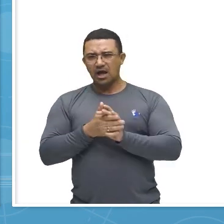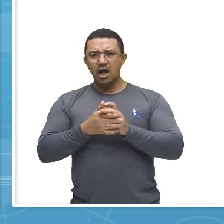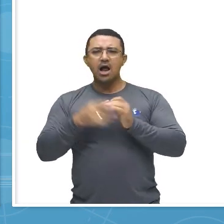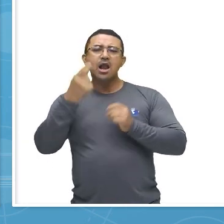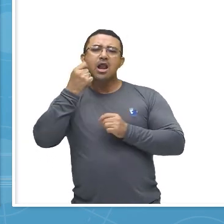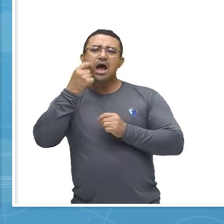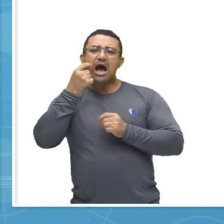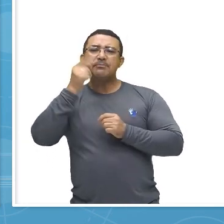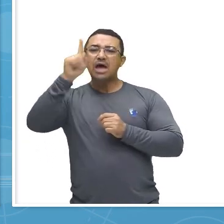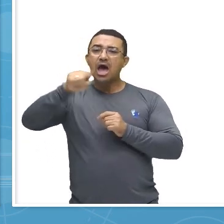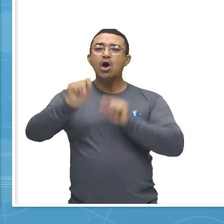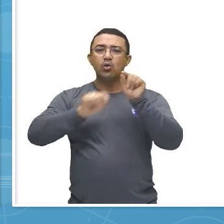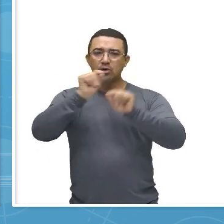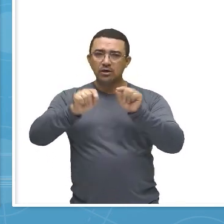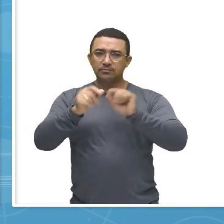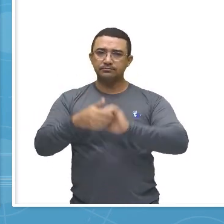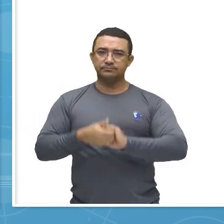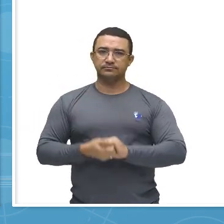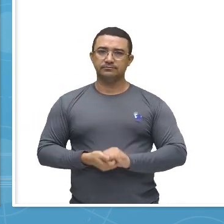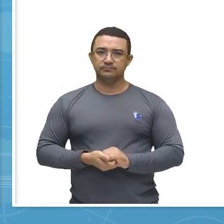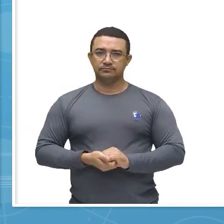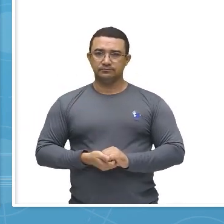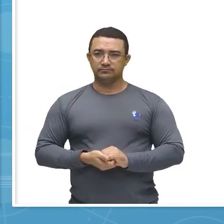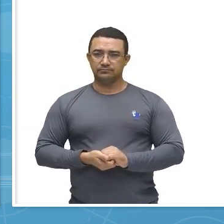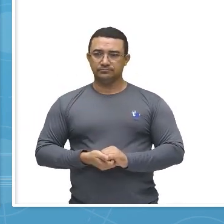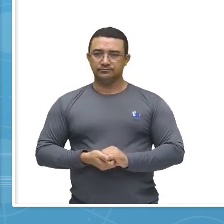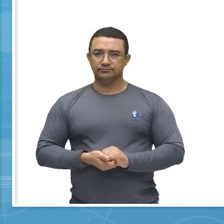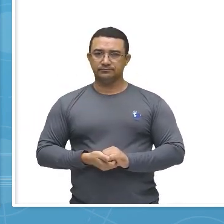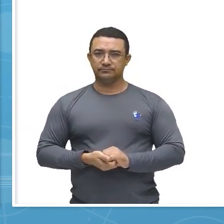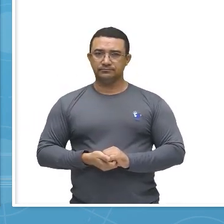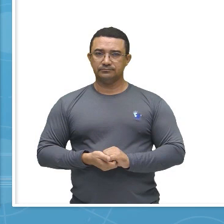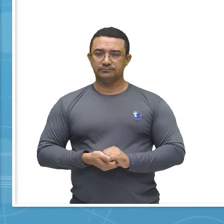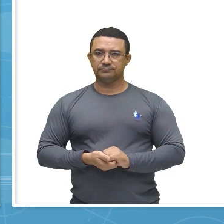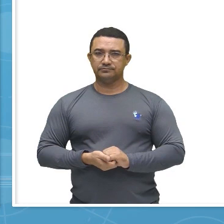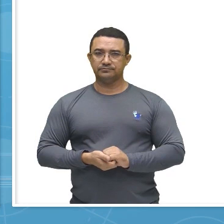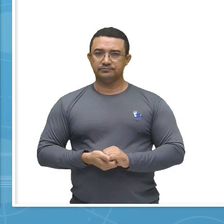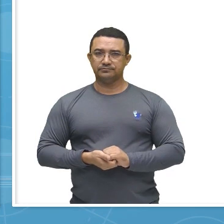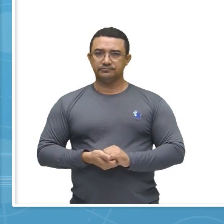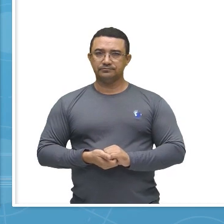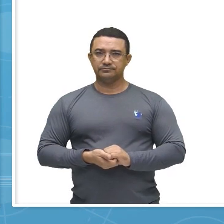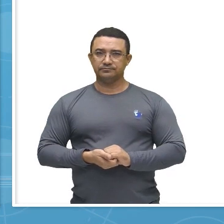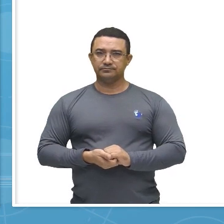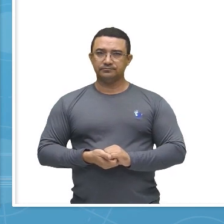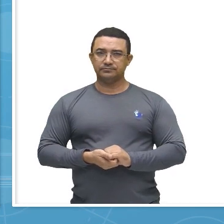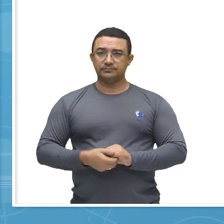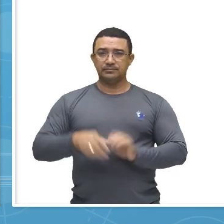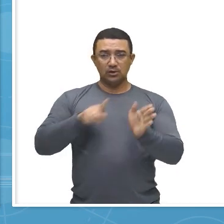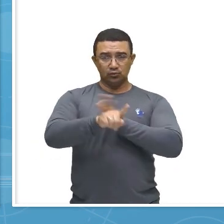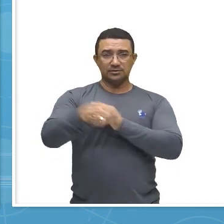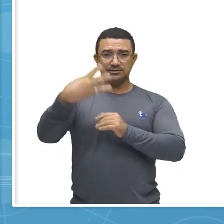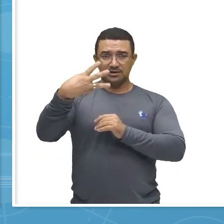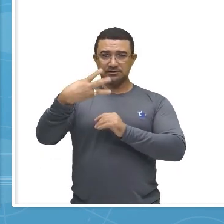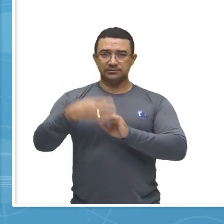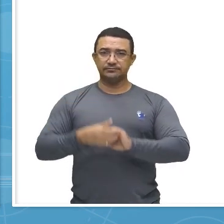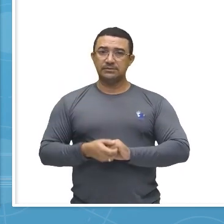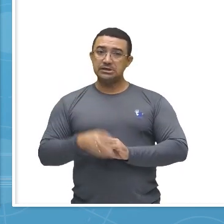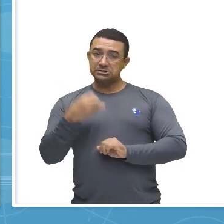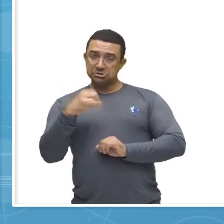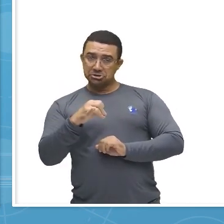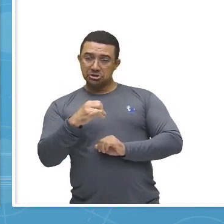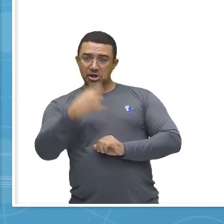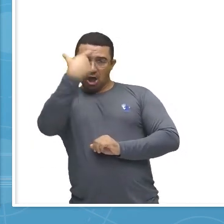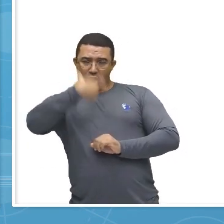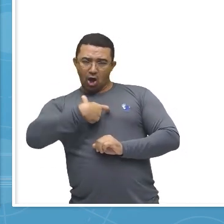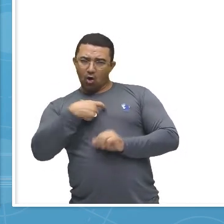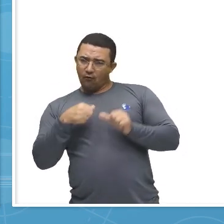ler o texto e vai indicar o contexto do que ela está significando. Temos a terceira questão, que diz o seguinte, se assim fiquei,